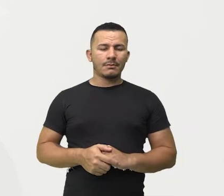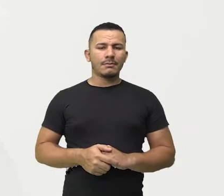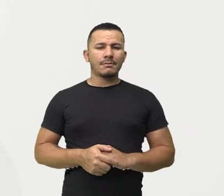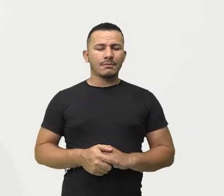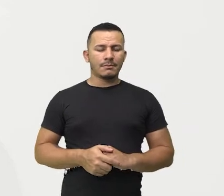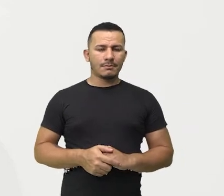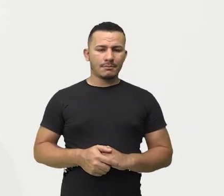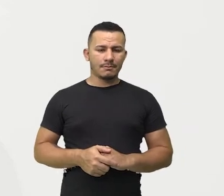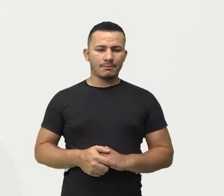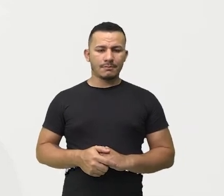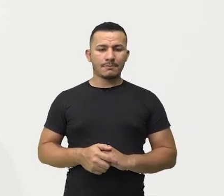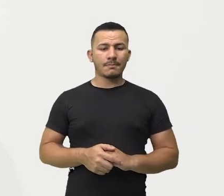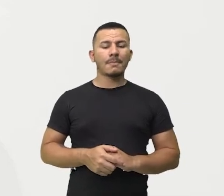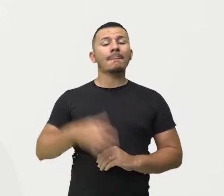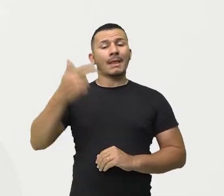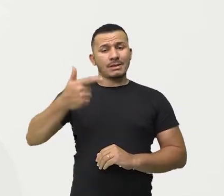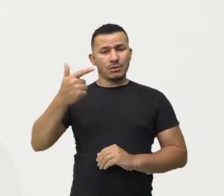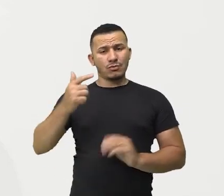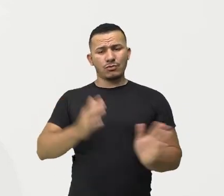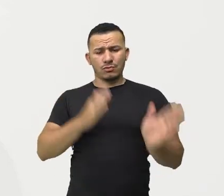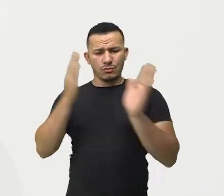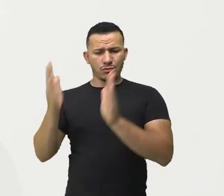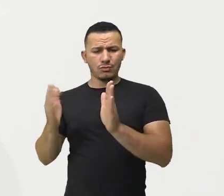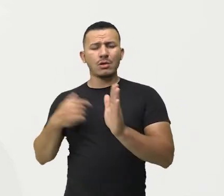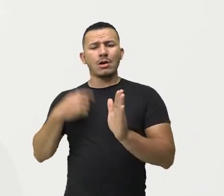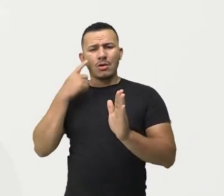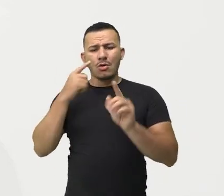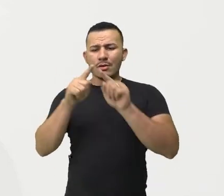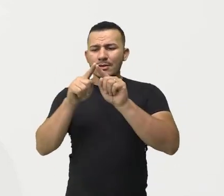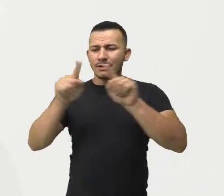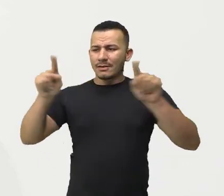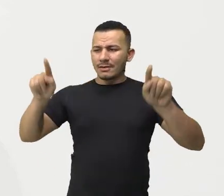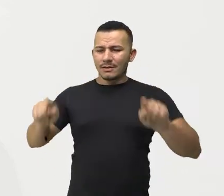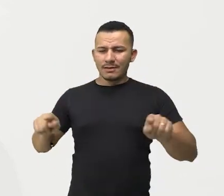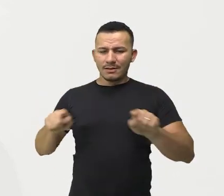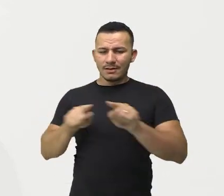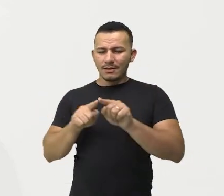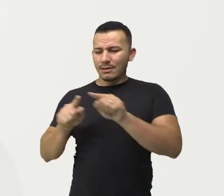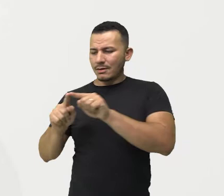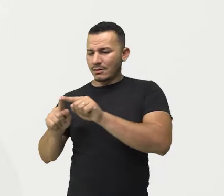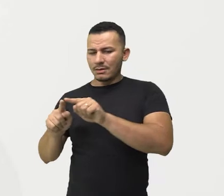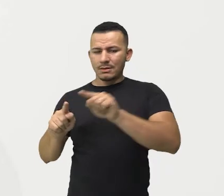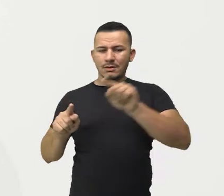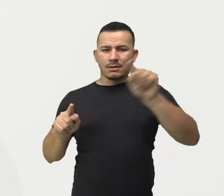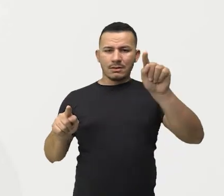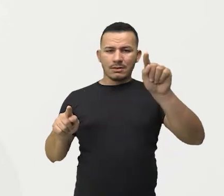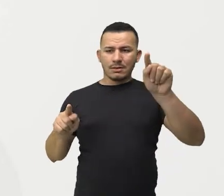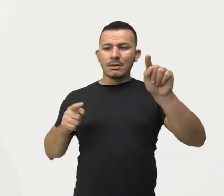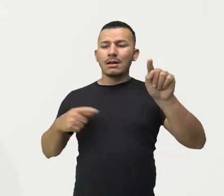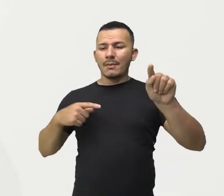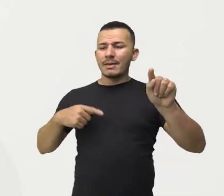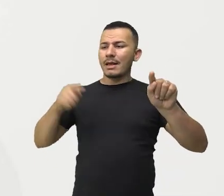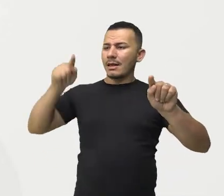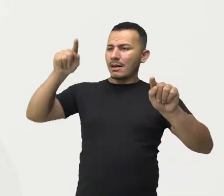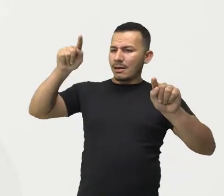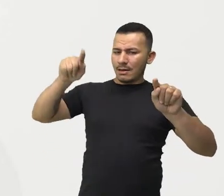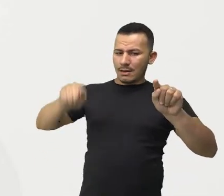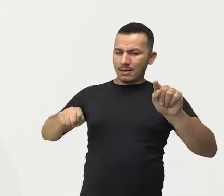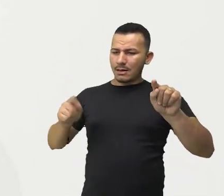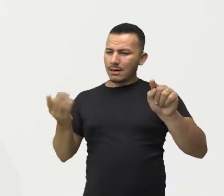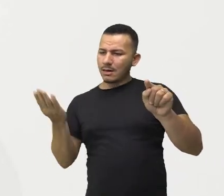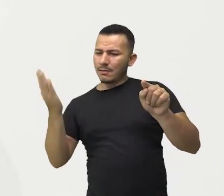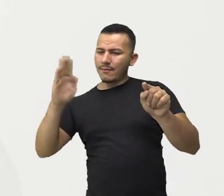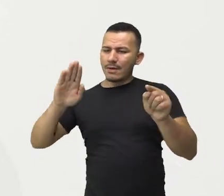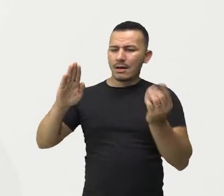poderia traçar? Eu poderia traçar um aqui, poderia traçar um aqui, olha, e vou